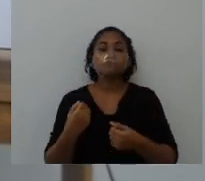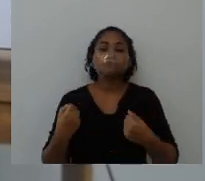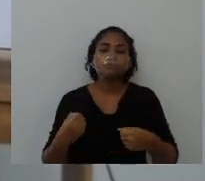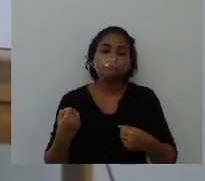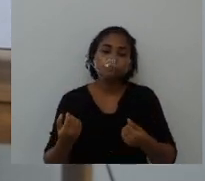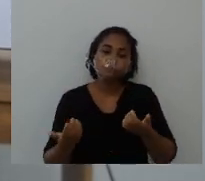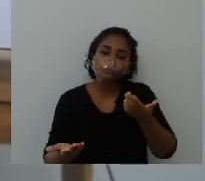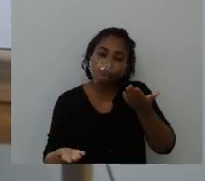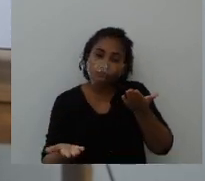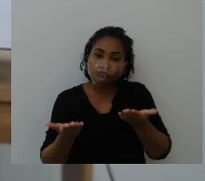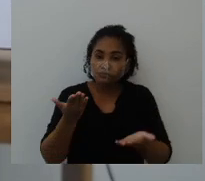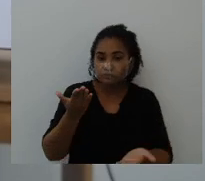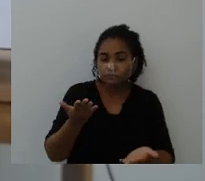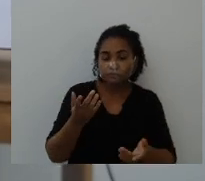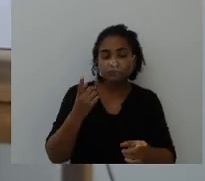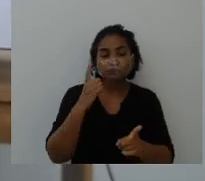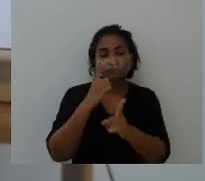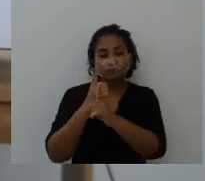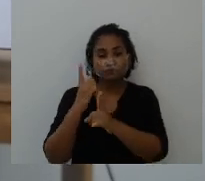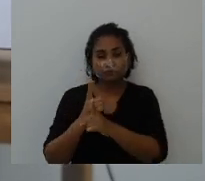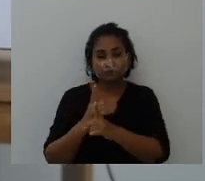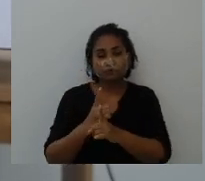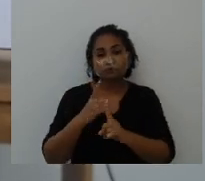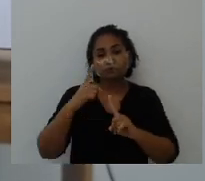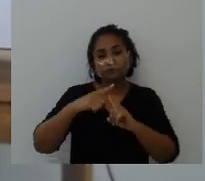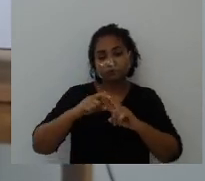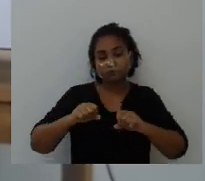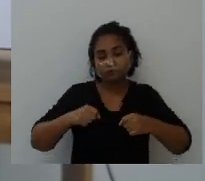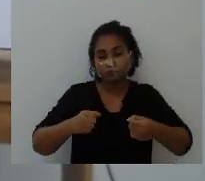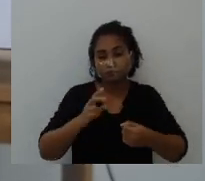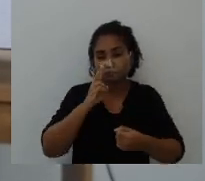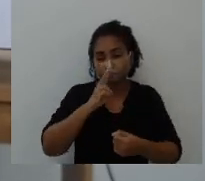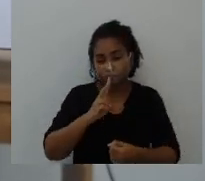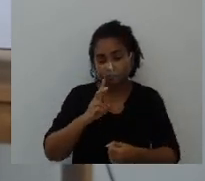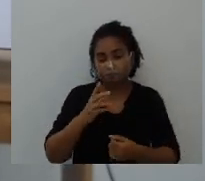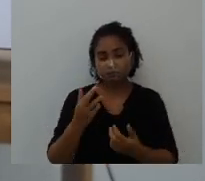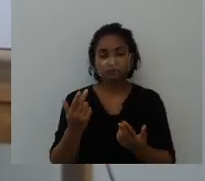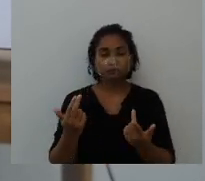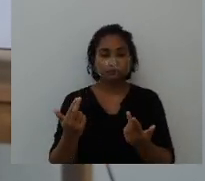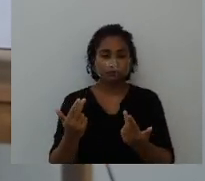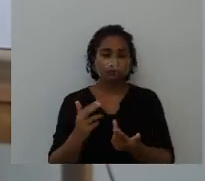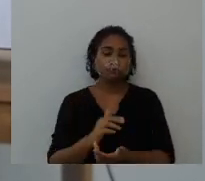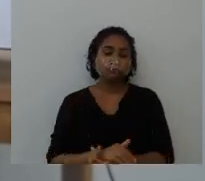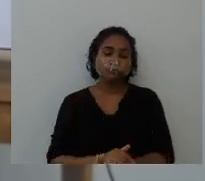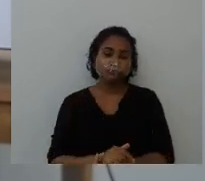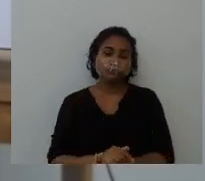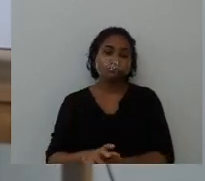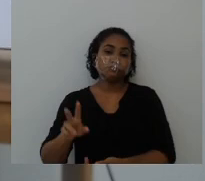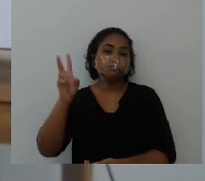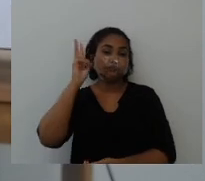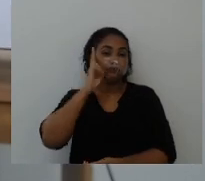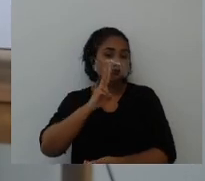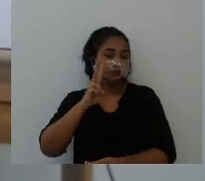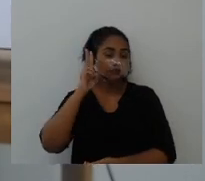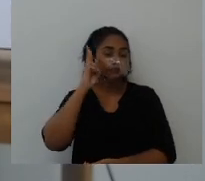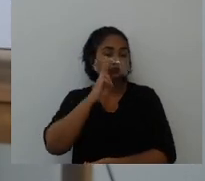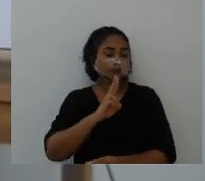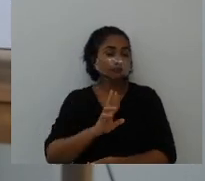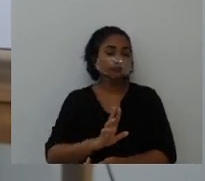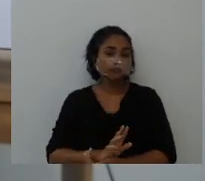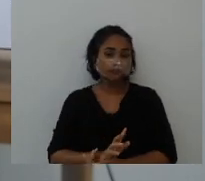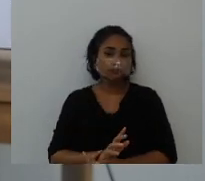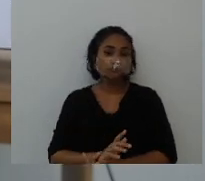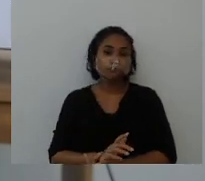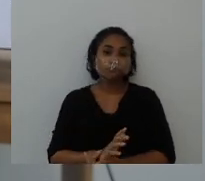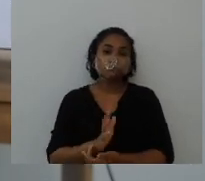é isso, é você identificar as forças e igualá-las em seguida. Lembrando, então, tá aí, ó. Lembrando que, olha a